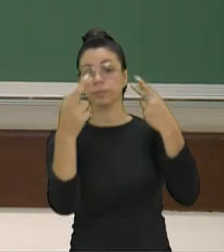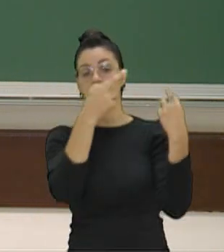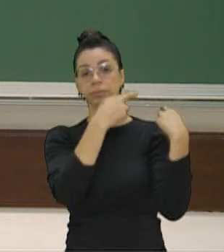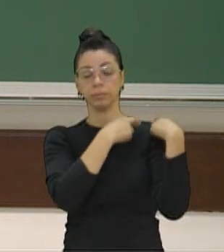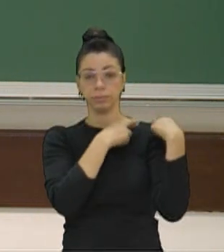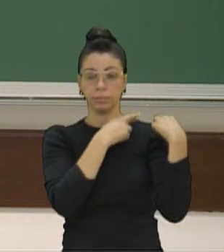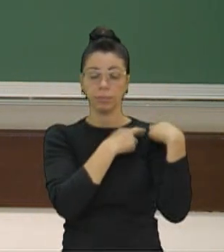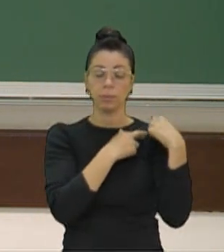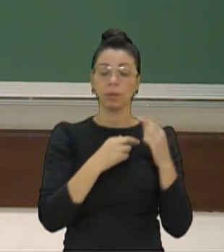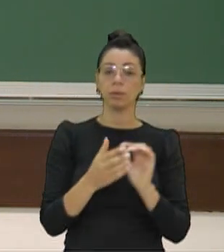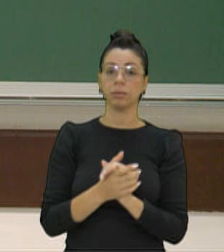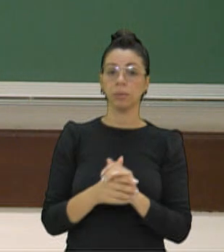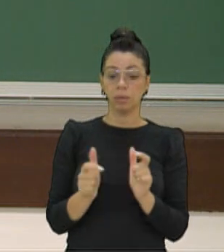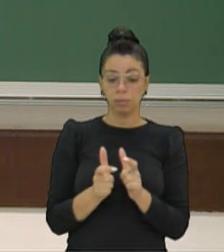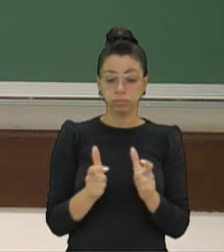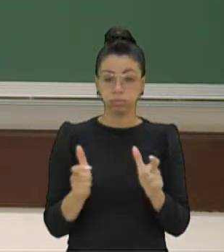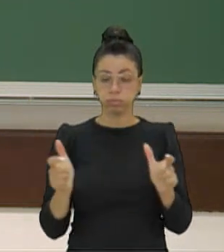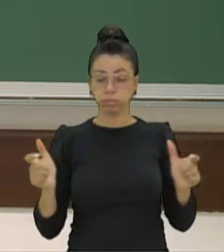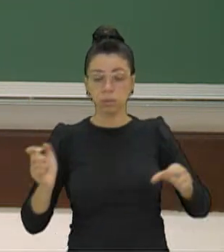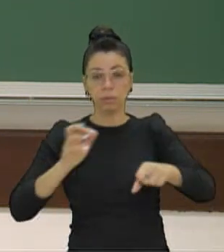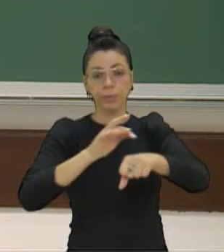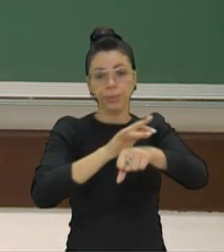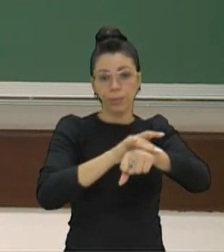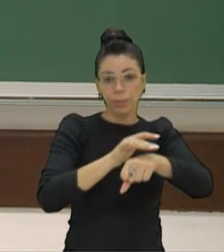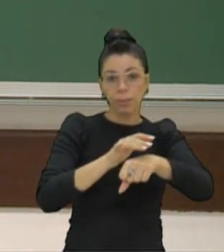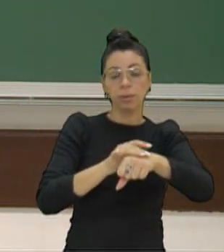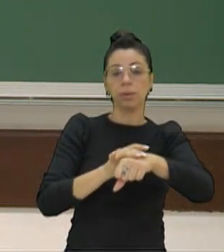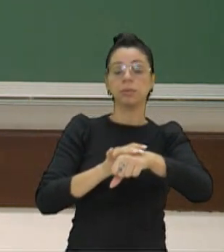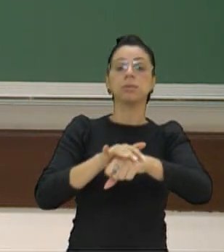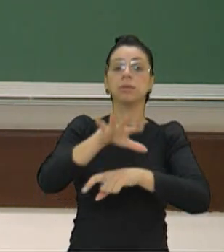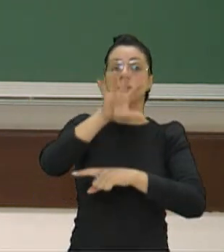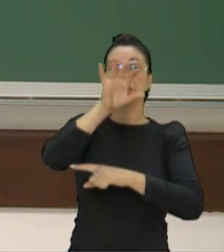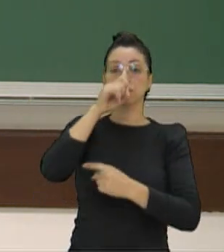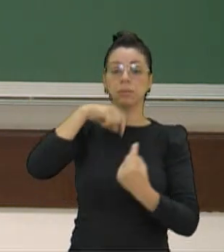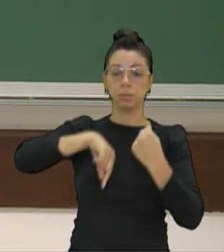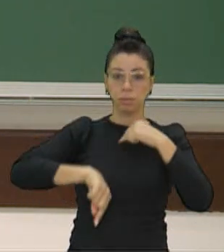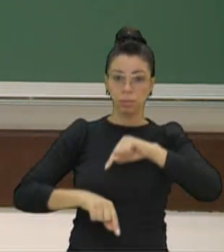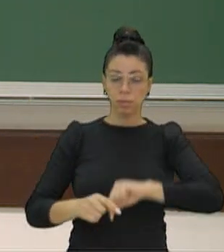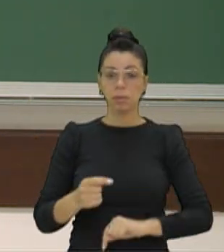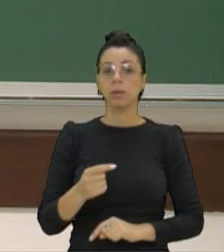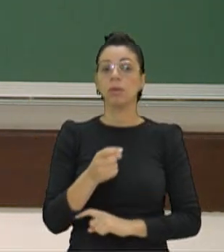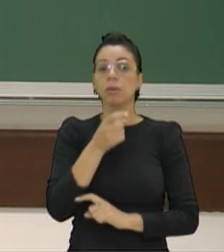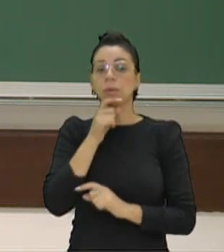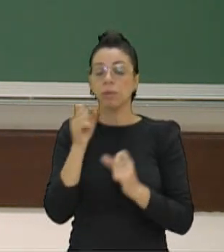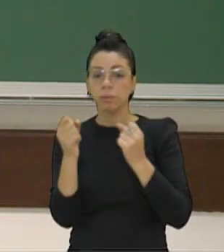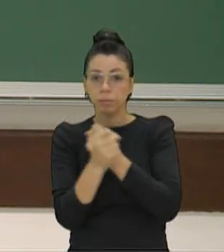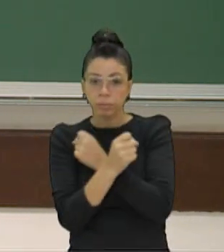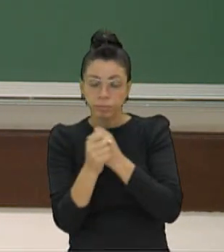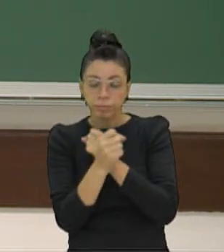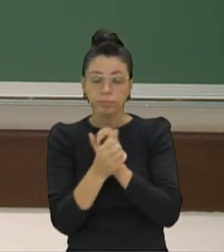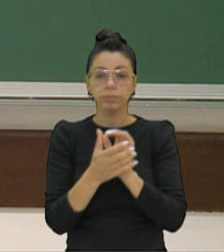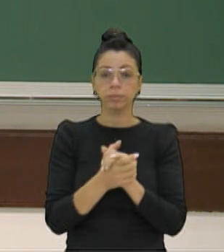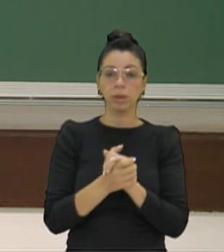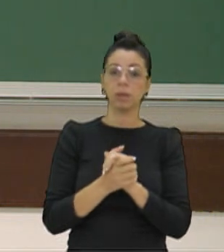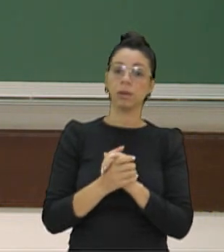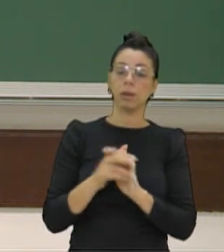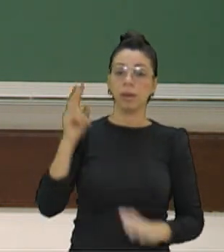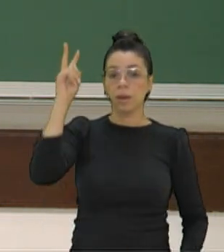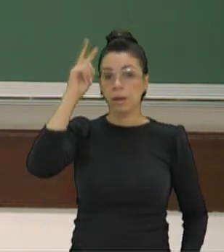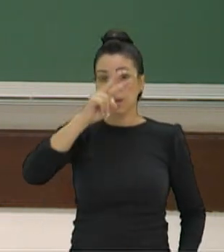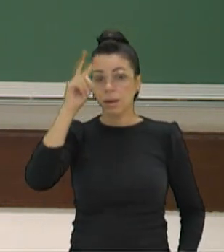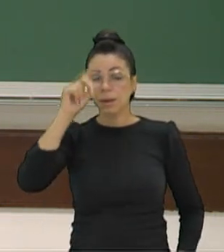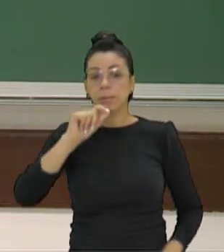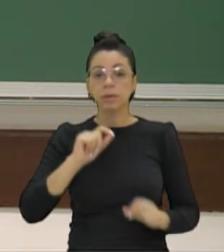responsáveis pelo aumento de doenças respiratórias no inverno. Então, lembre sempre arejar o ambiente, né? Deixar